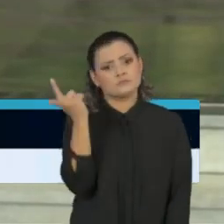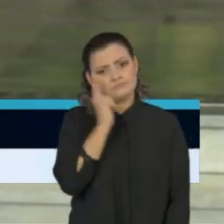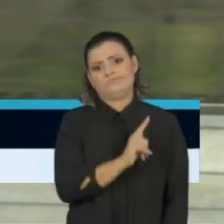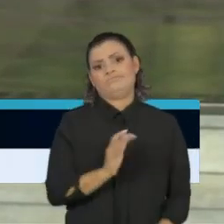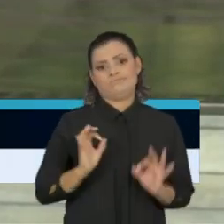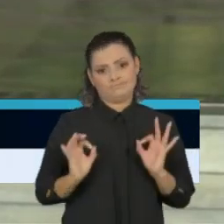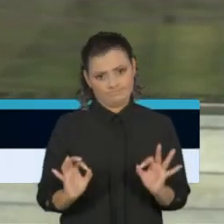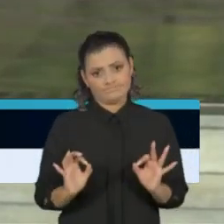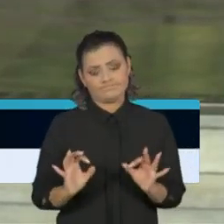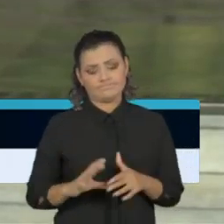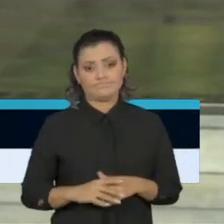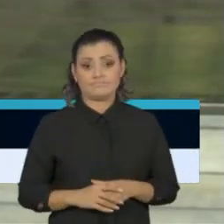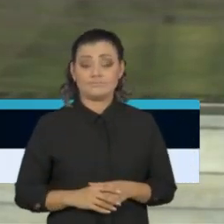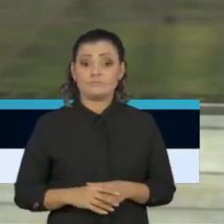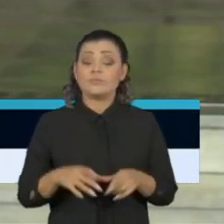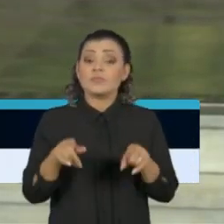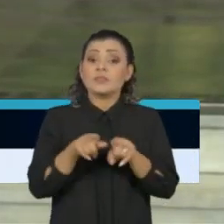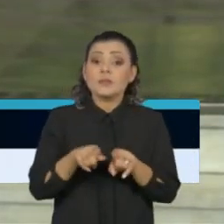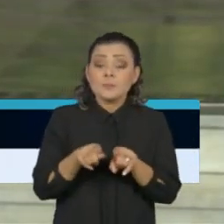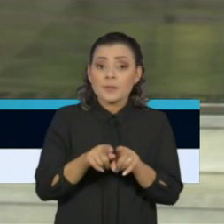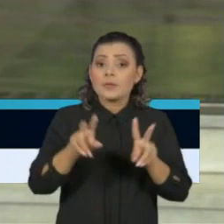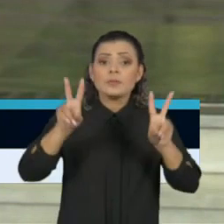manhã. Em relação